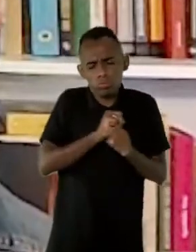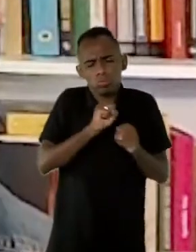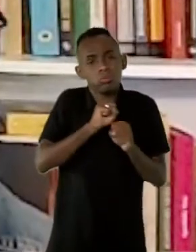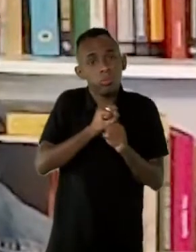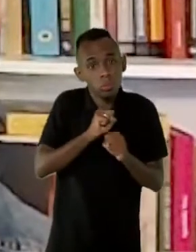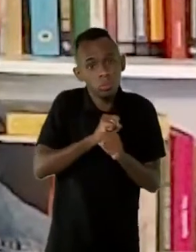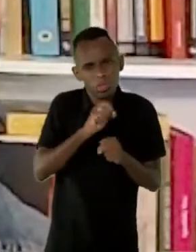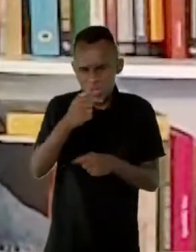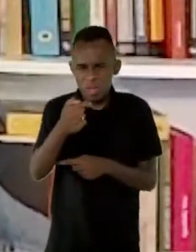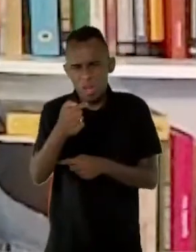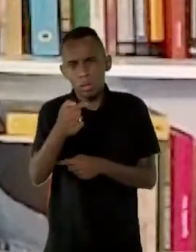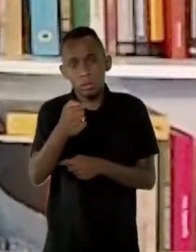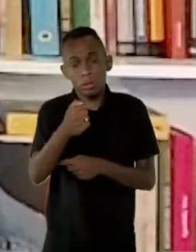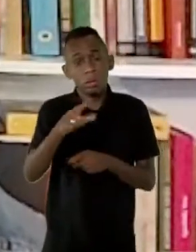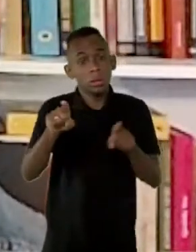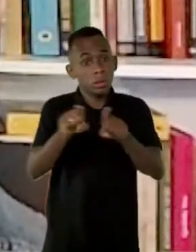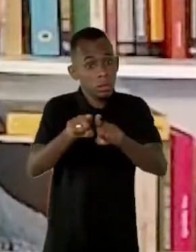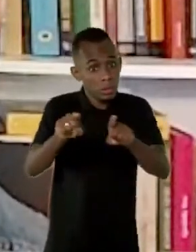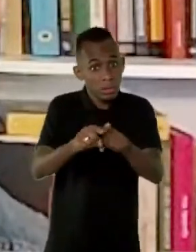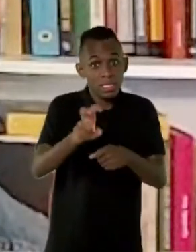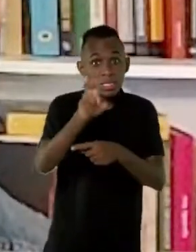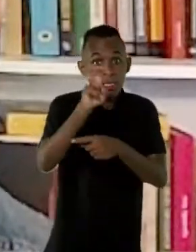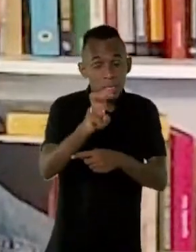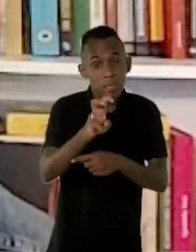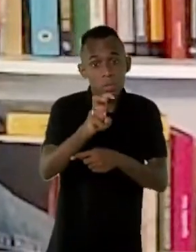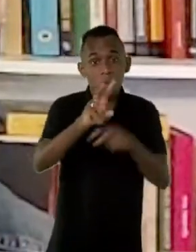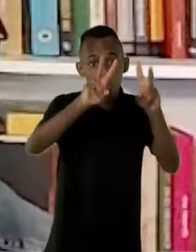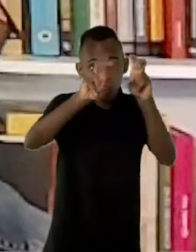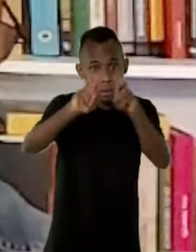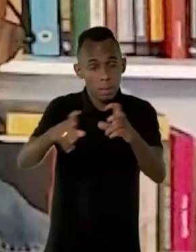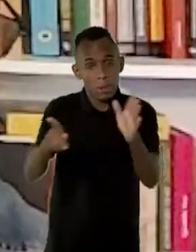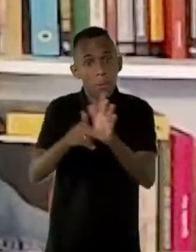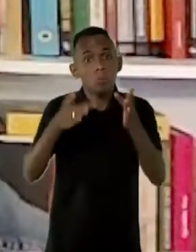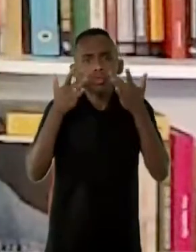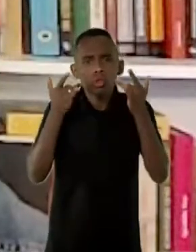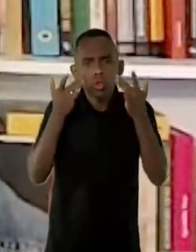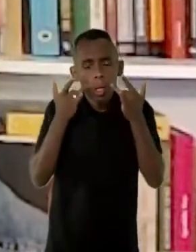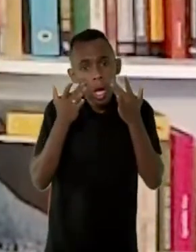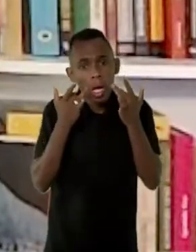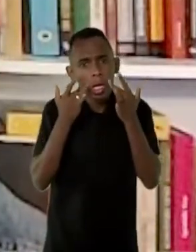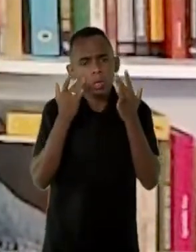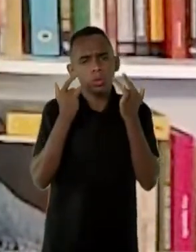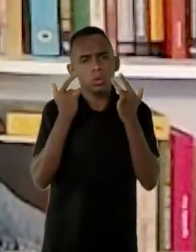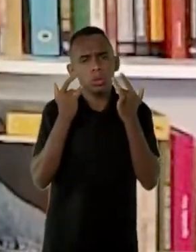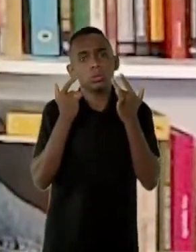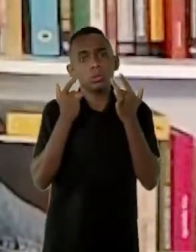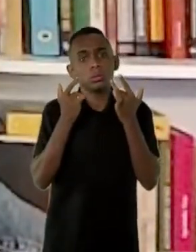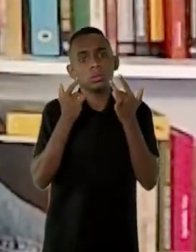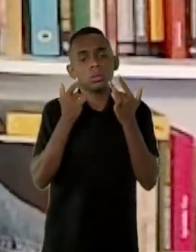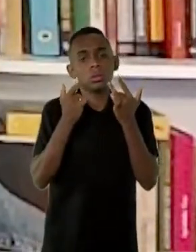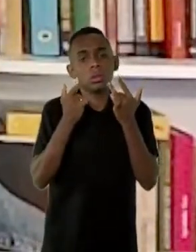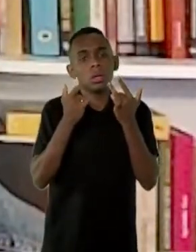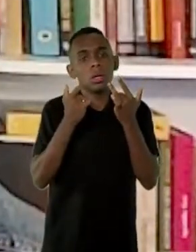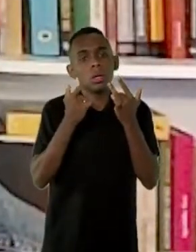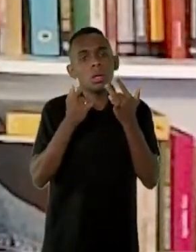escritos, tem 5 peças de teatro que foram localizadas sobre ela, muitos originais ainda